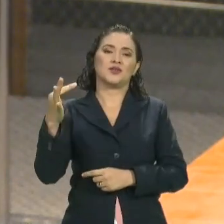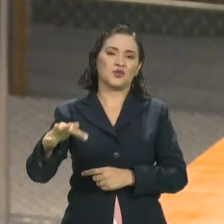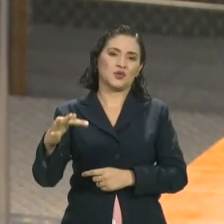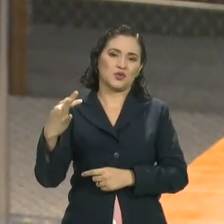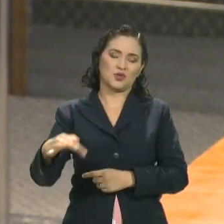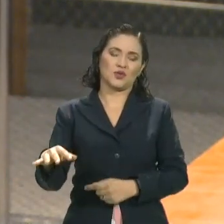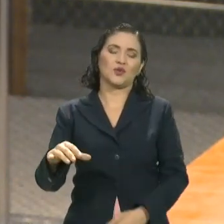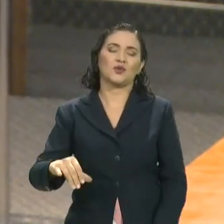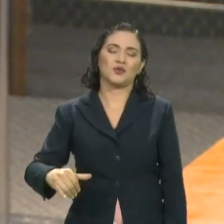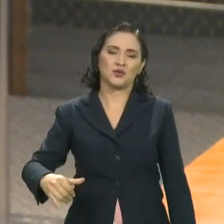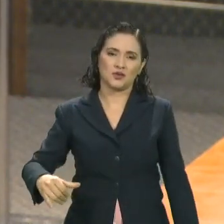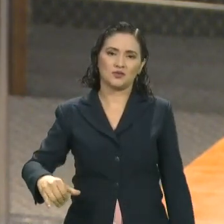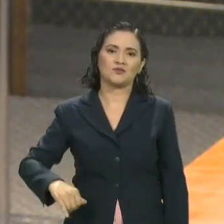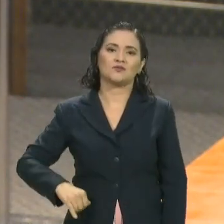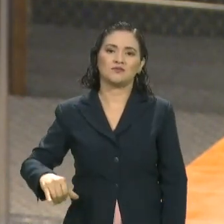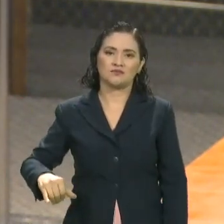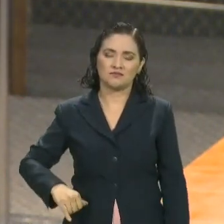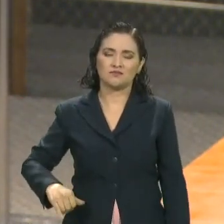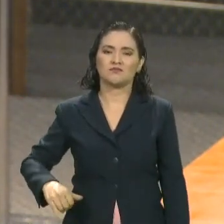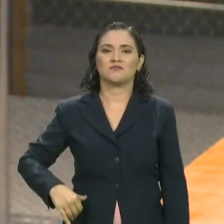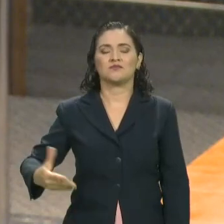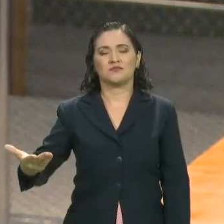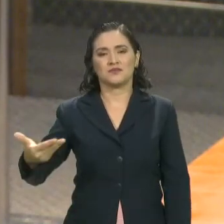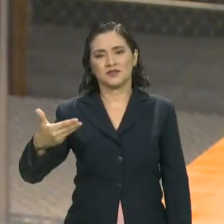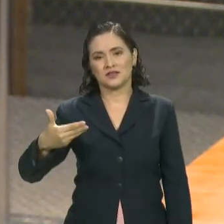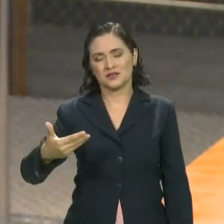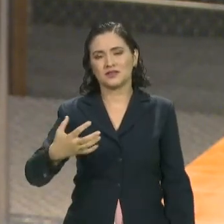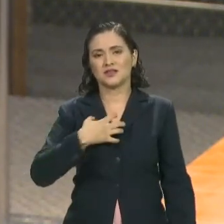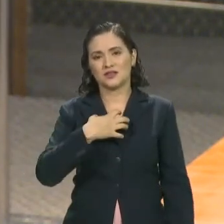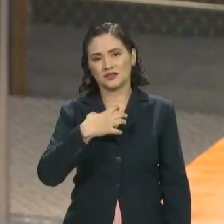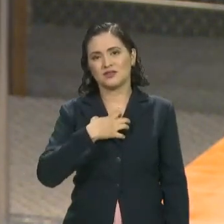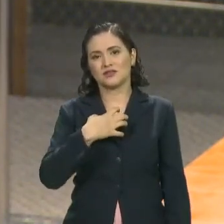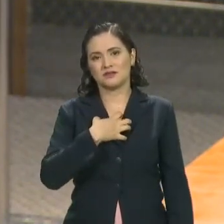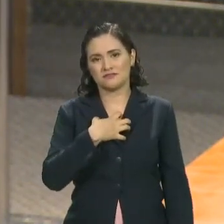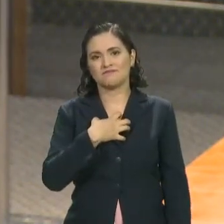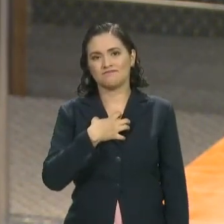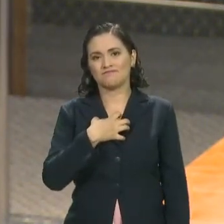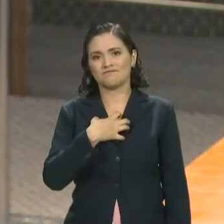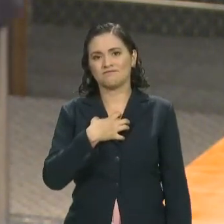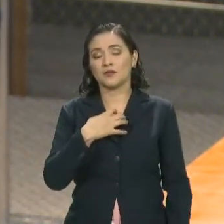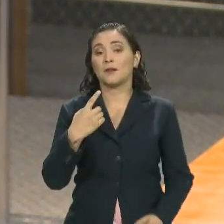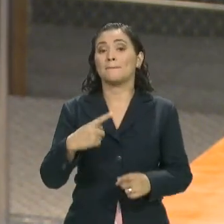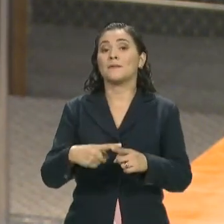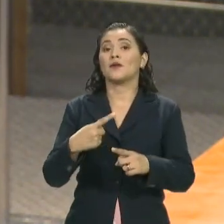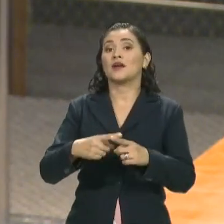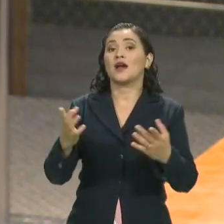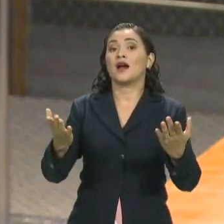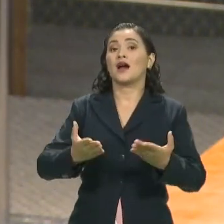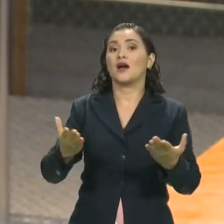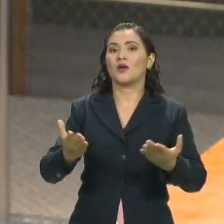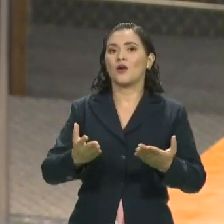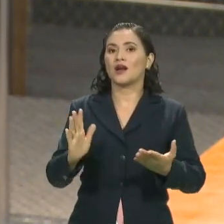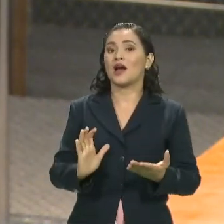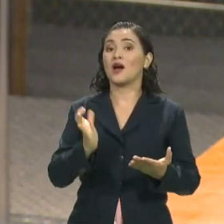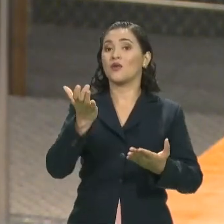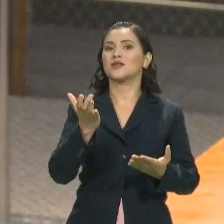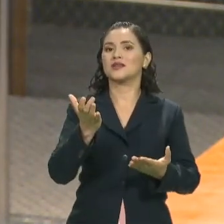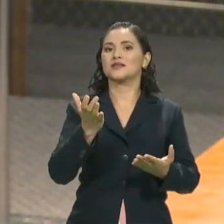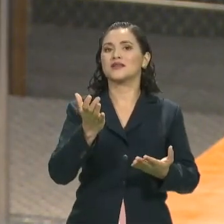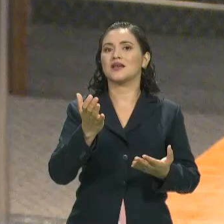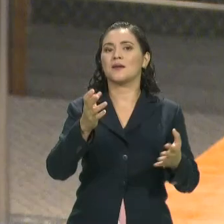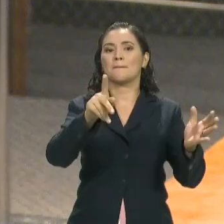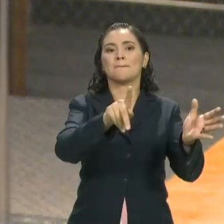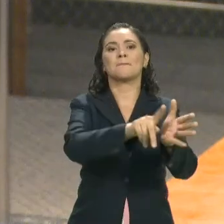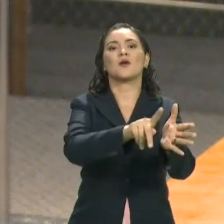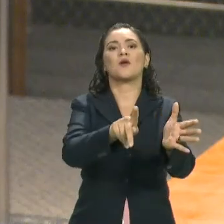vocês começam a enxergar isso? Por que a dor não bateu no bolso de vocês? Aí eu me lembro de Maquiavel: o